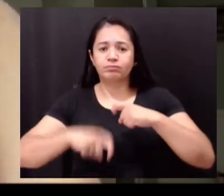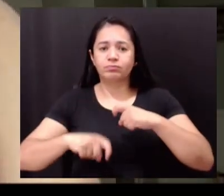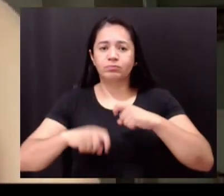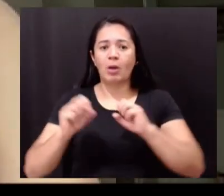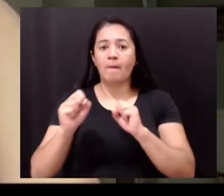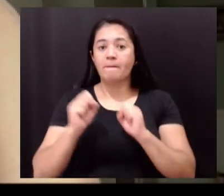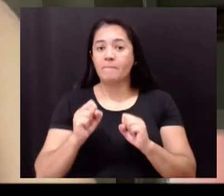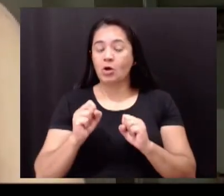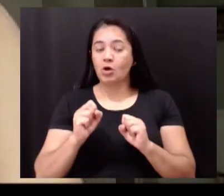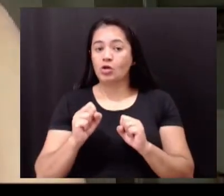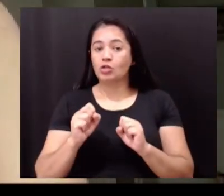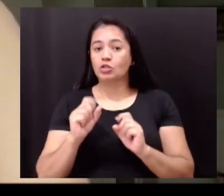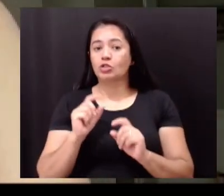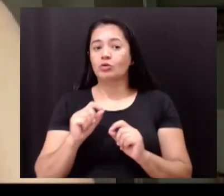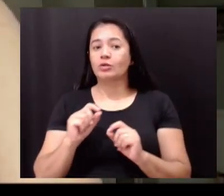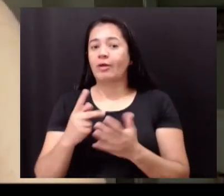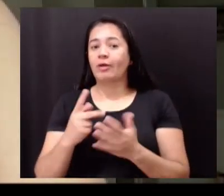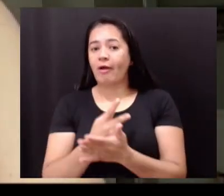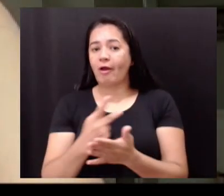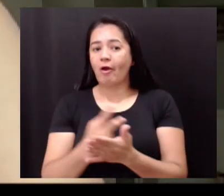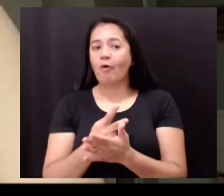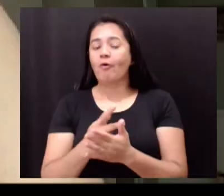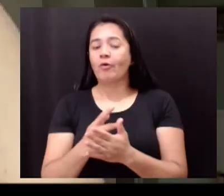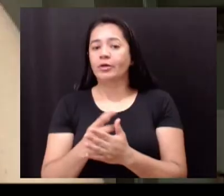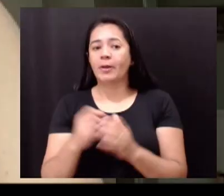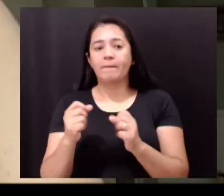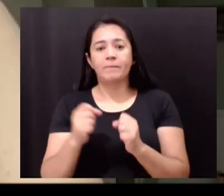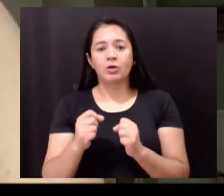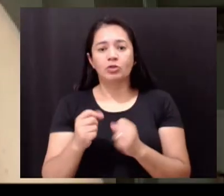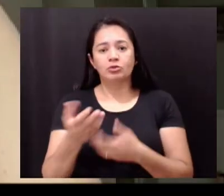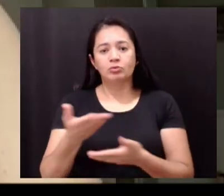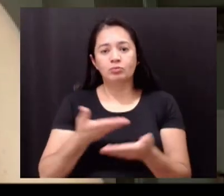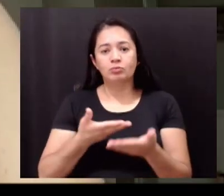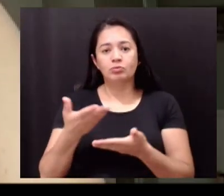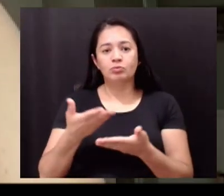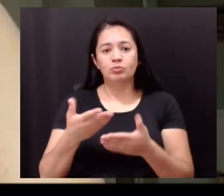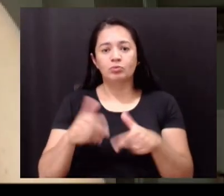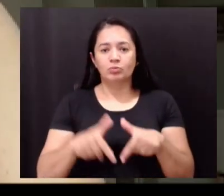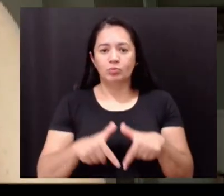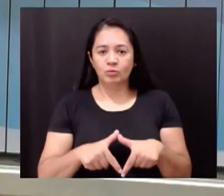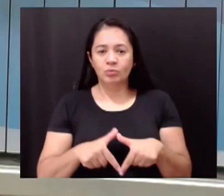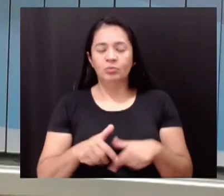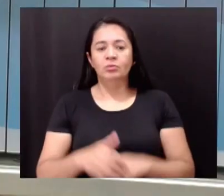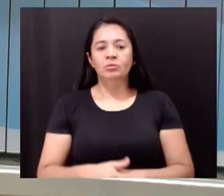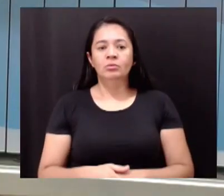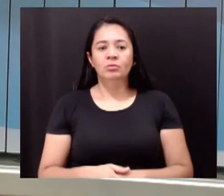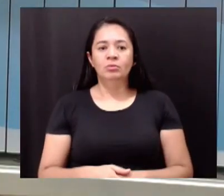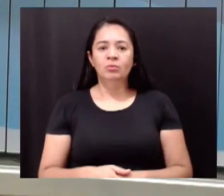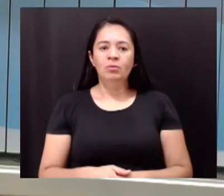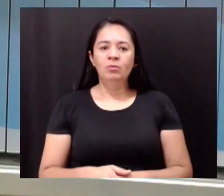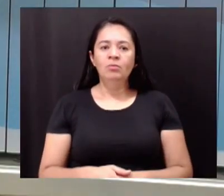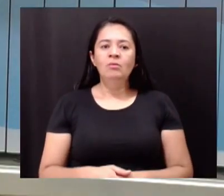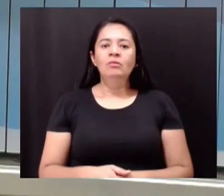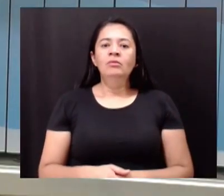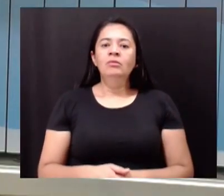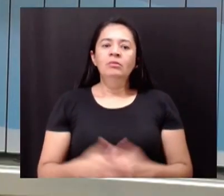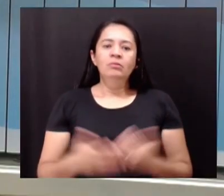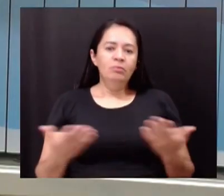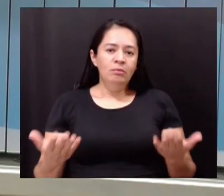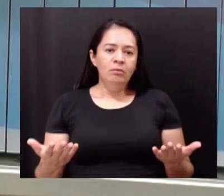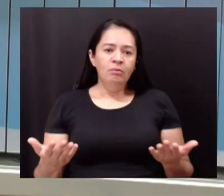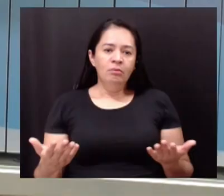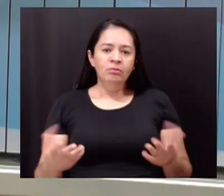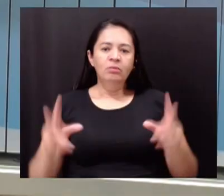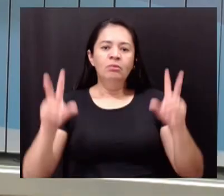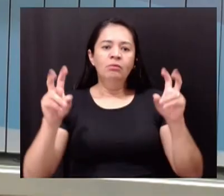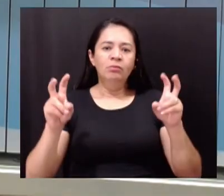alguma coisa errada e que pode estar envolvendo o colo do útero. E sobre o diagnóstico, né? Você falou um pouquinho do exame de